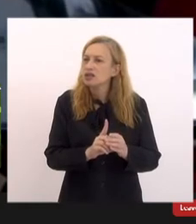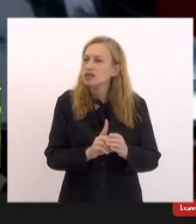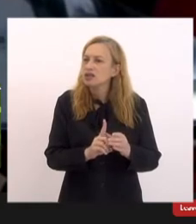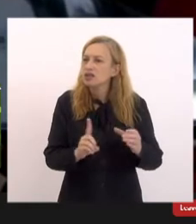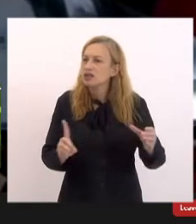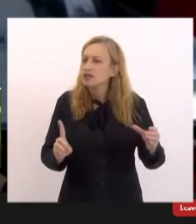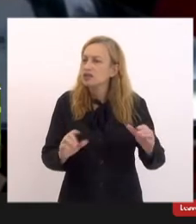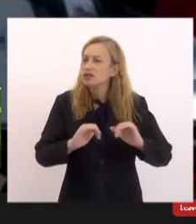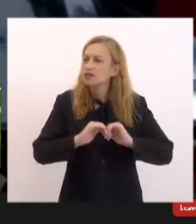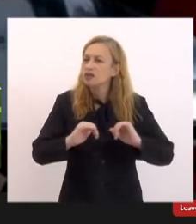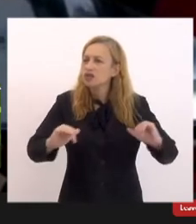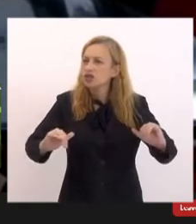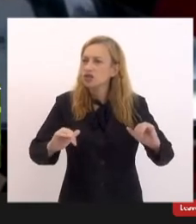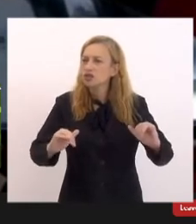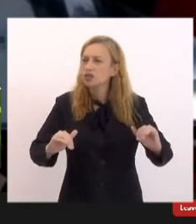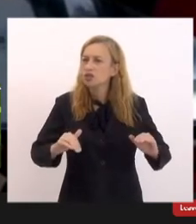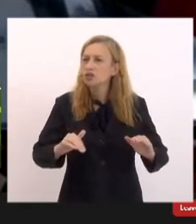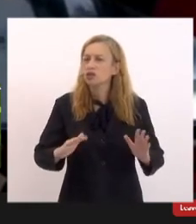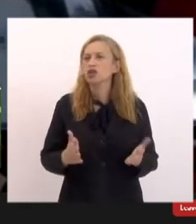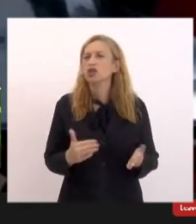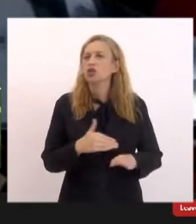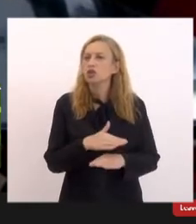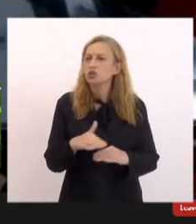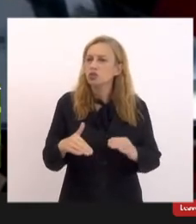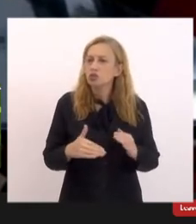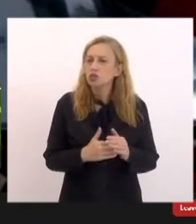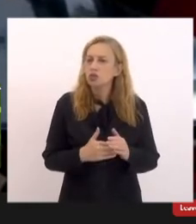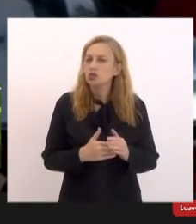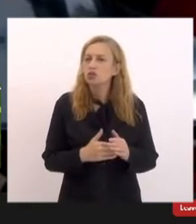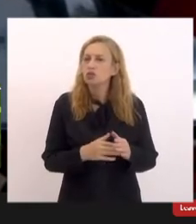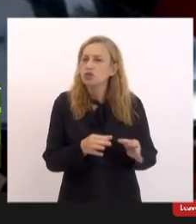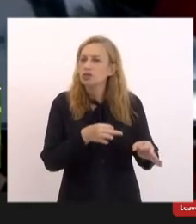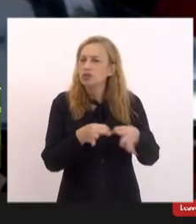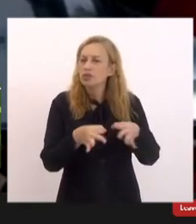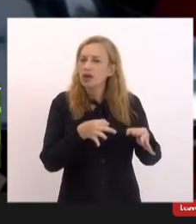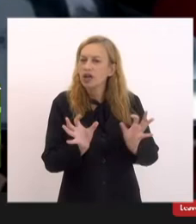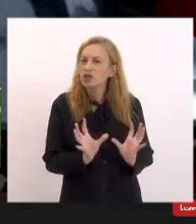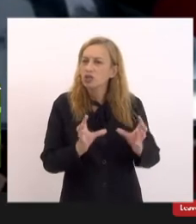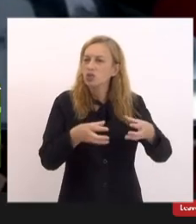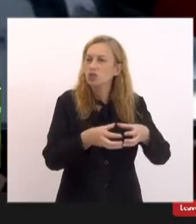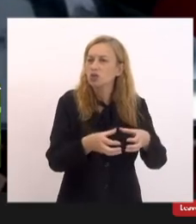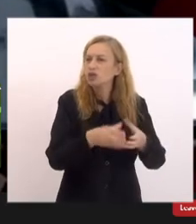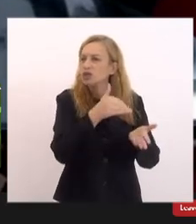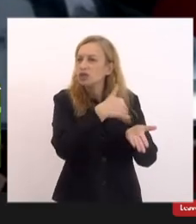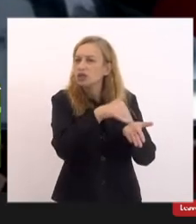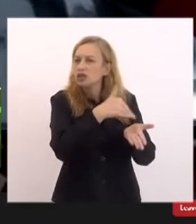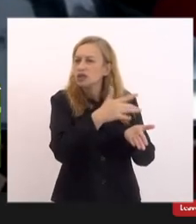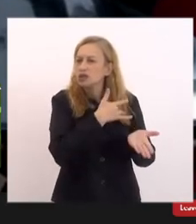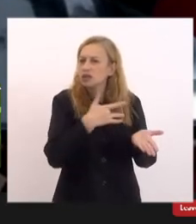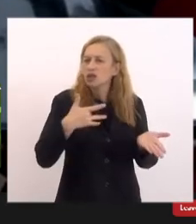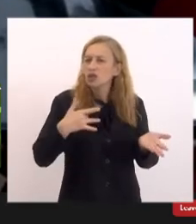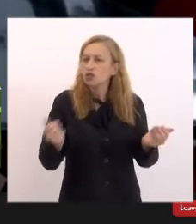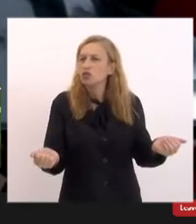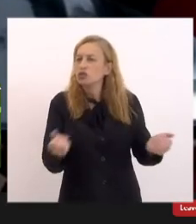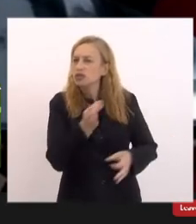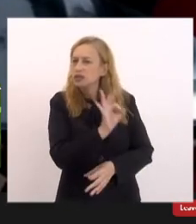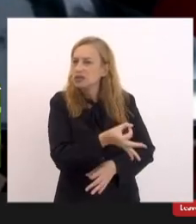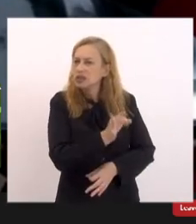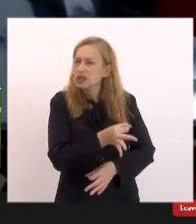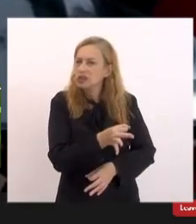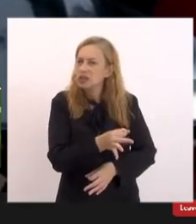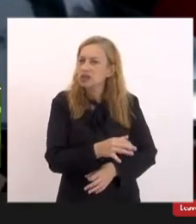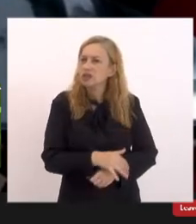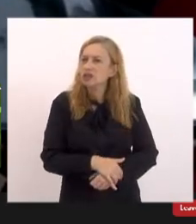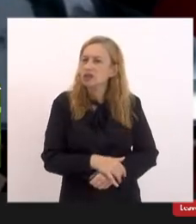E todas as diretrizes, elas estão sendo realizadas em conjunto com a Secretaria de Saúde, justamente